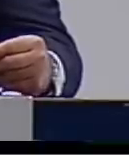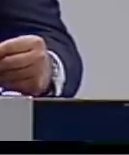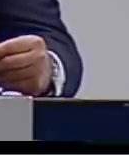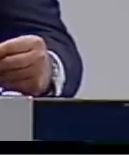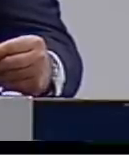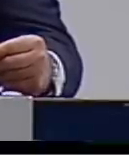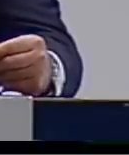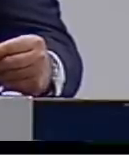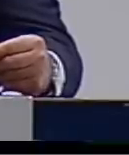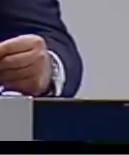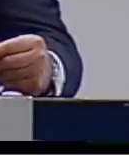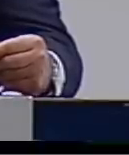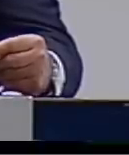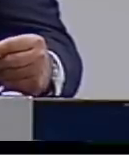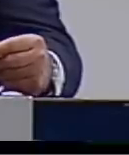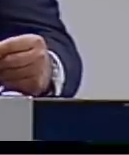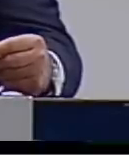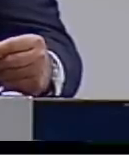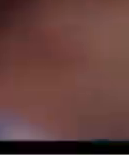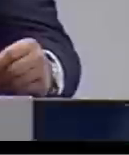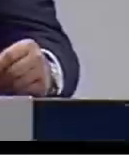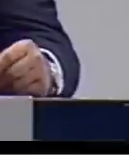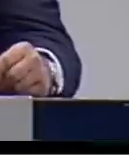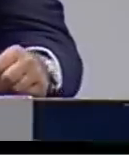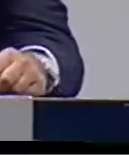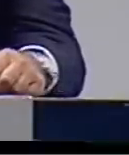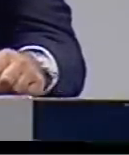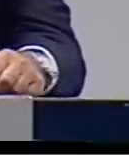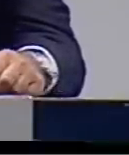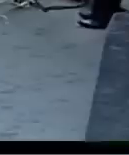Pedomicroanálise Cleveland Prates Teixeira.